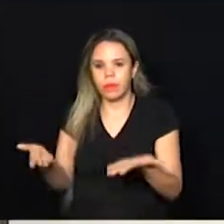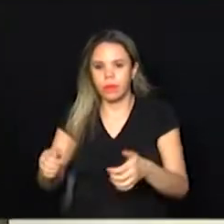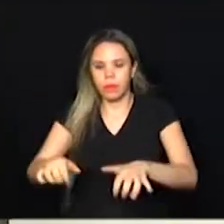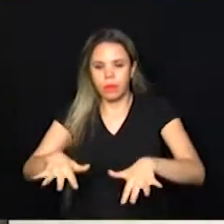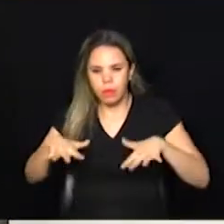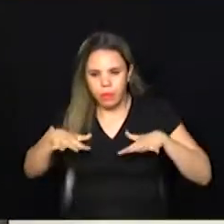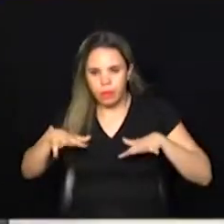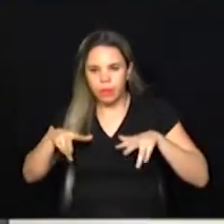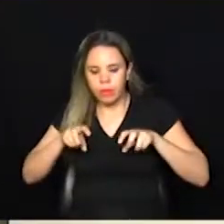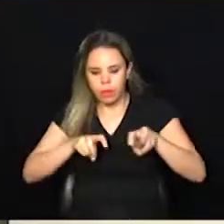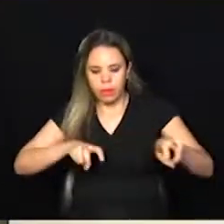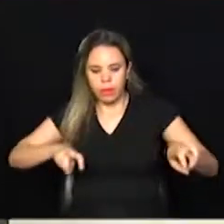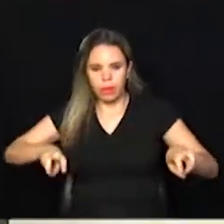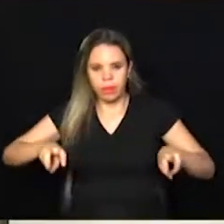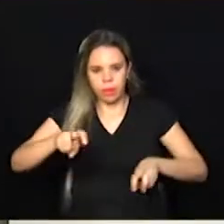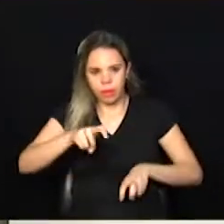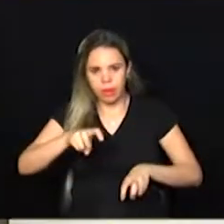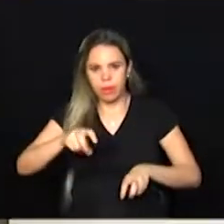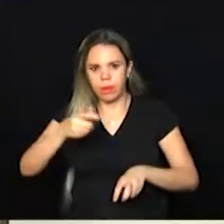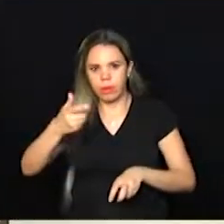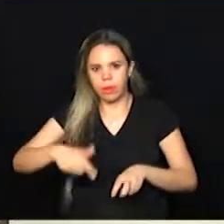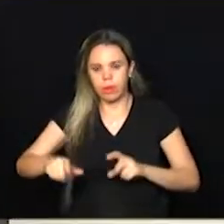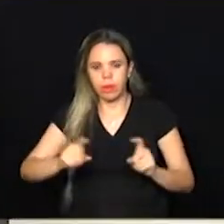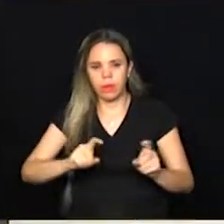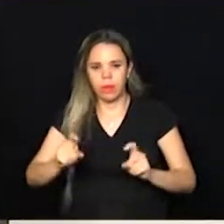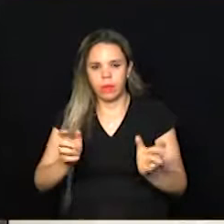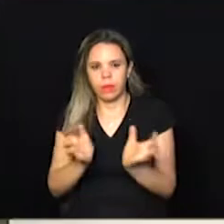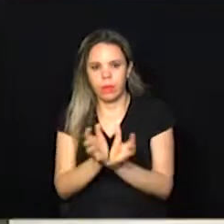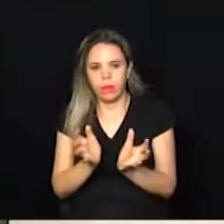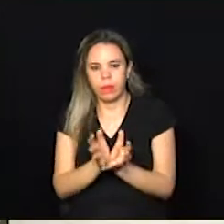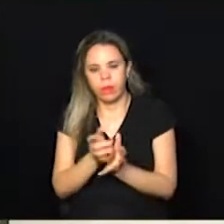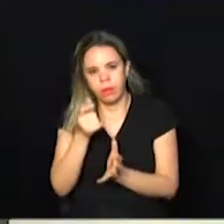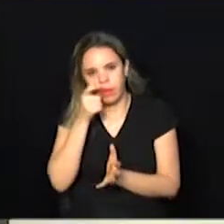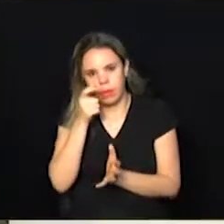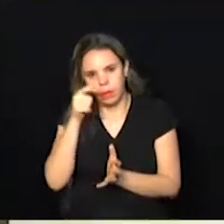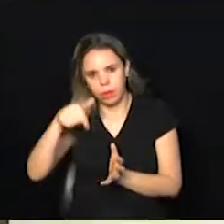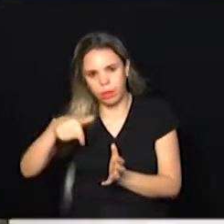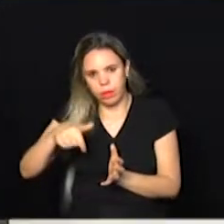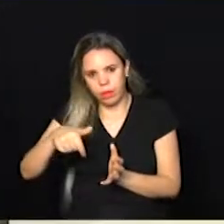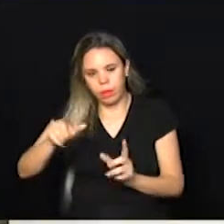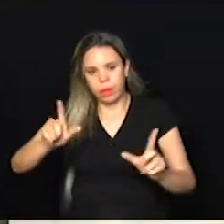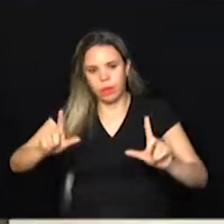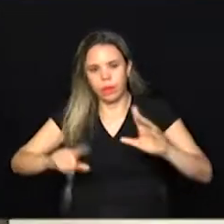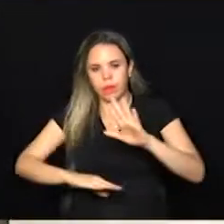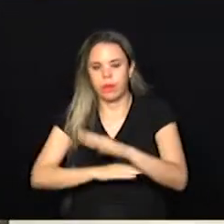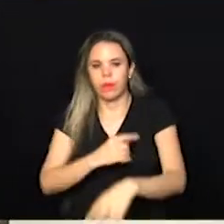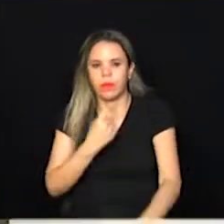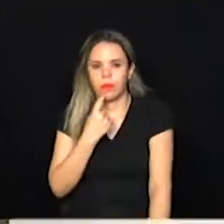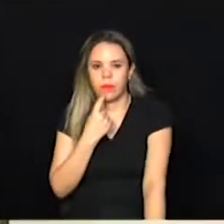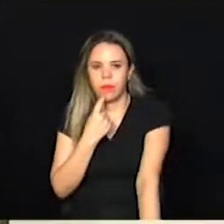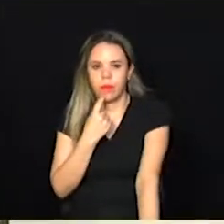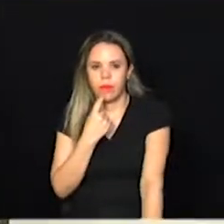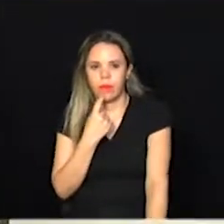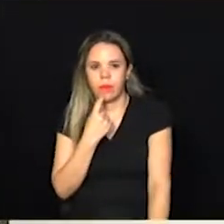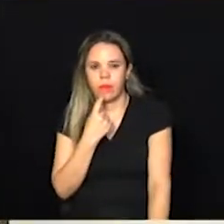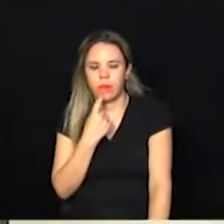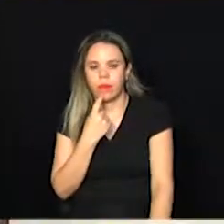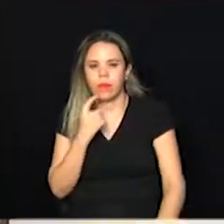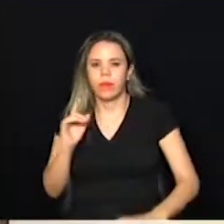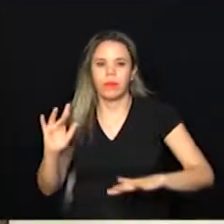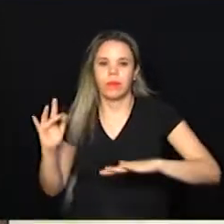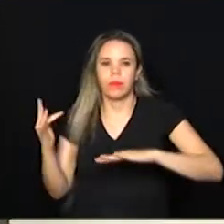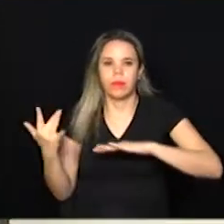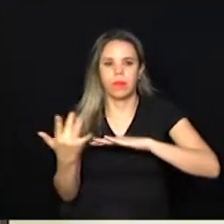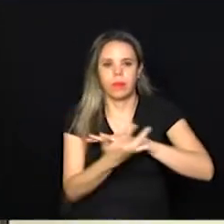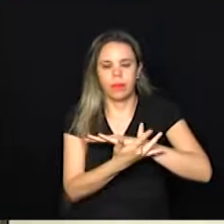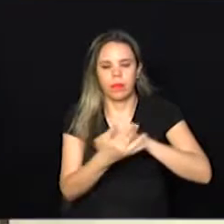todos posicionados para realizar mais essa reunião da comissão, que você acompanha aqui pela tela da TV Câmara e também por meio das nossas redes sociais. A